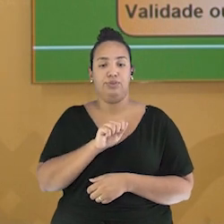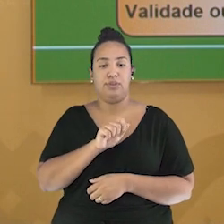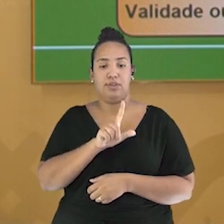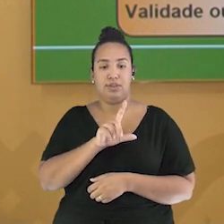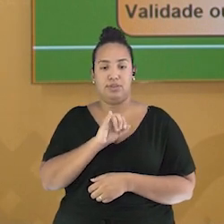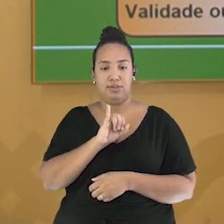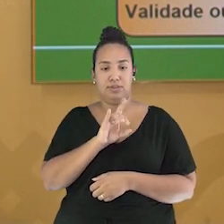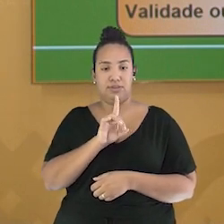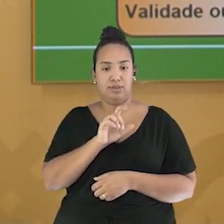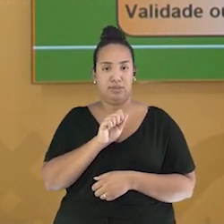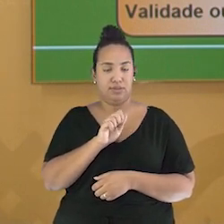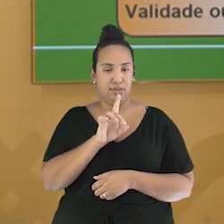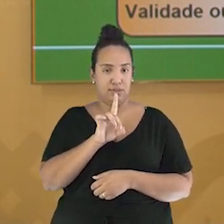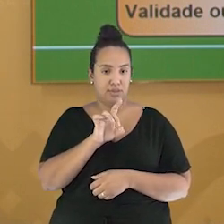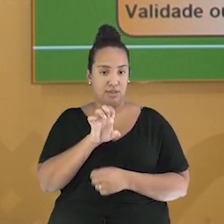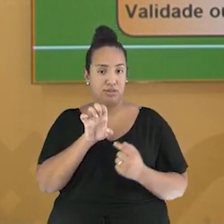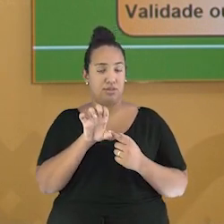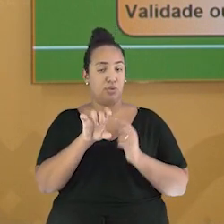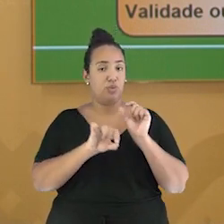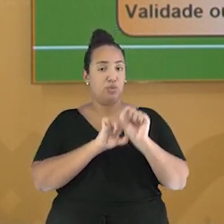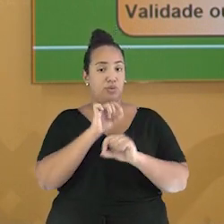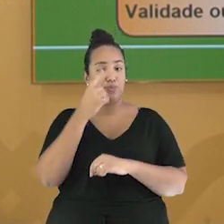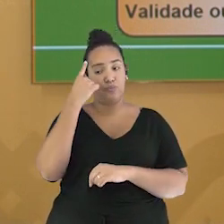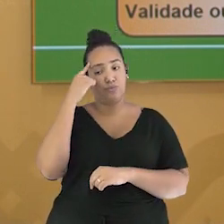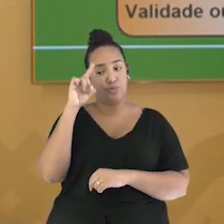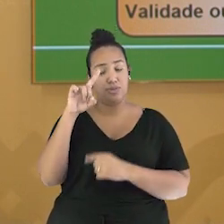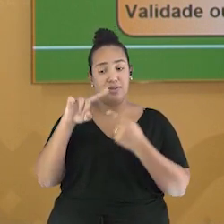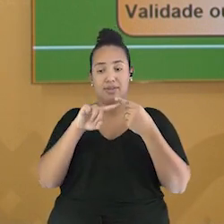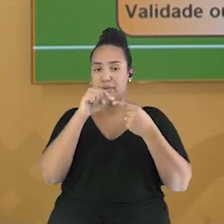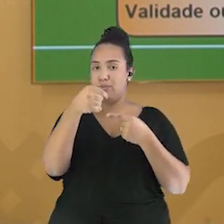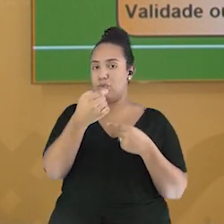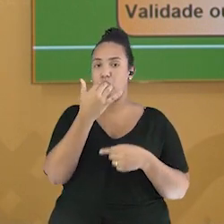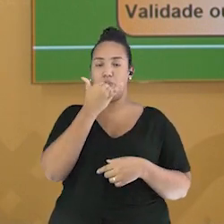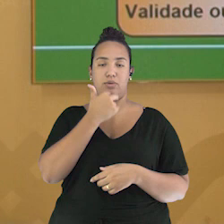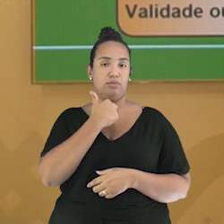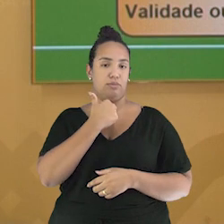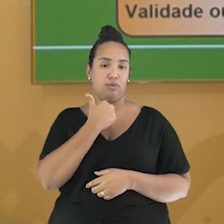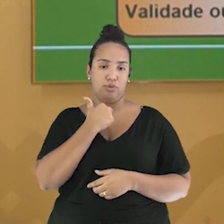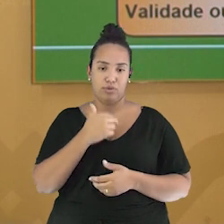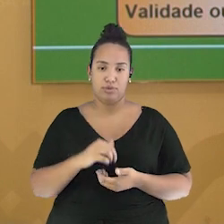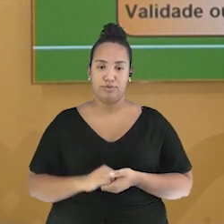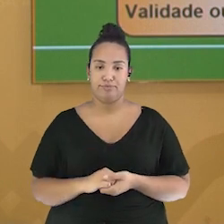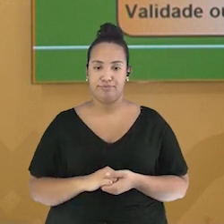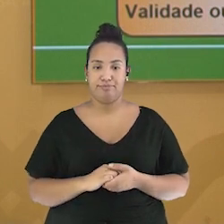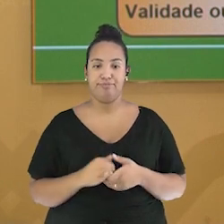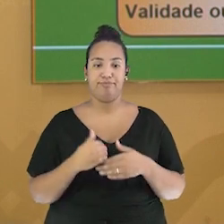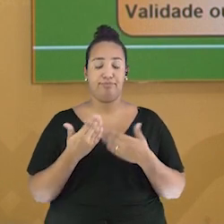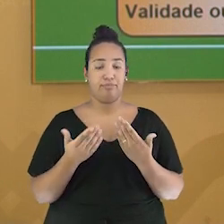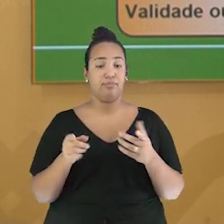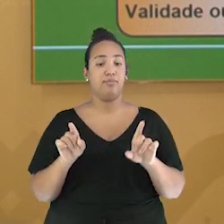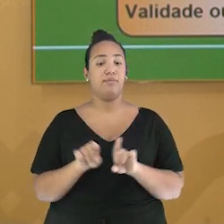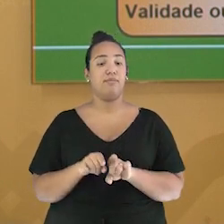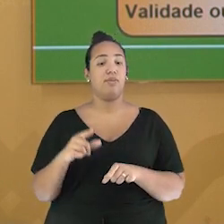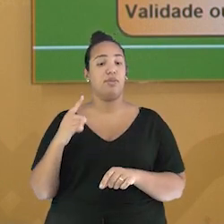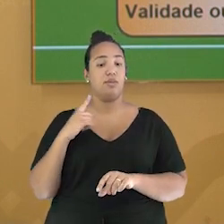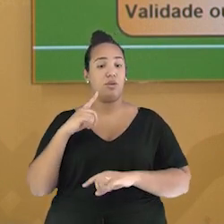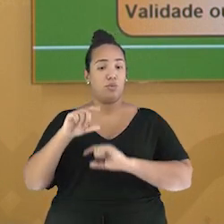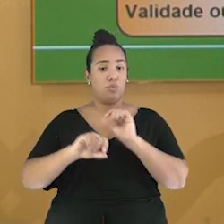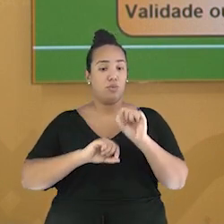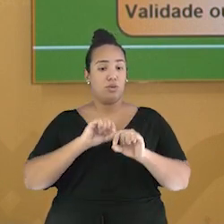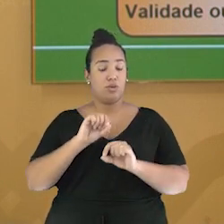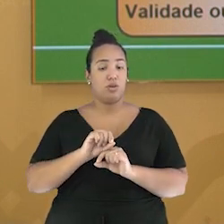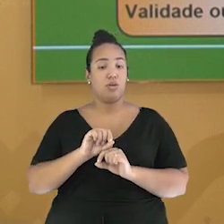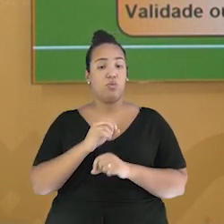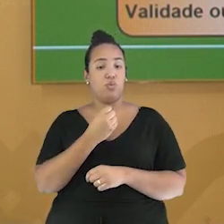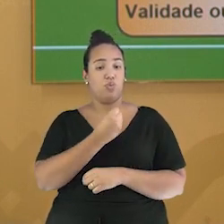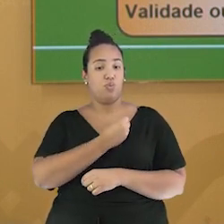data a partir da qual deixa de ser seguro consumir aquele alimento. Junto da data também pode haver uma